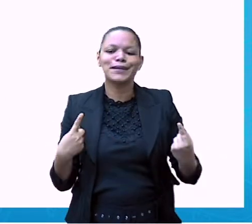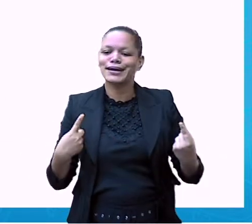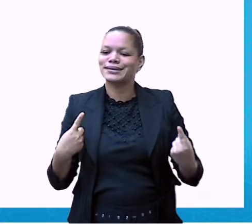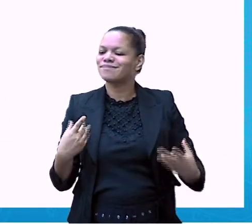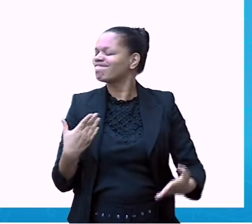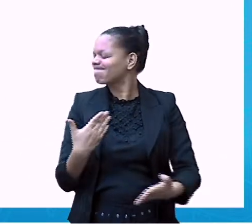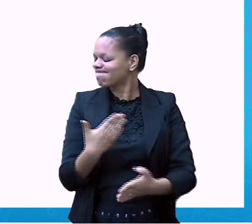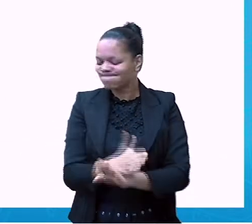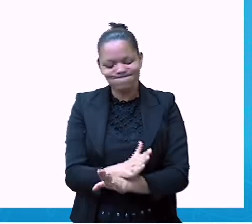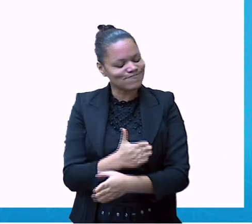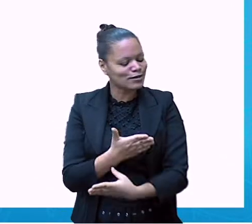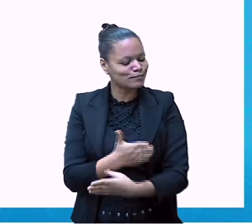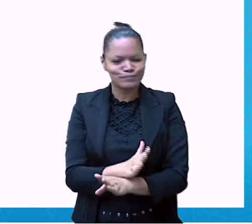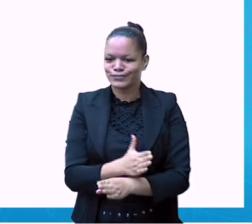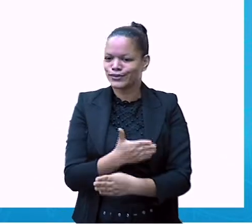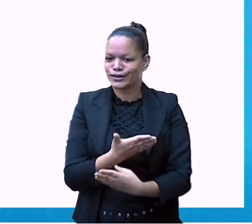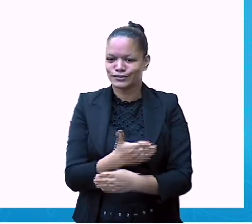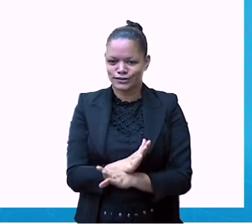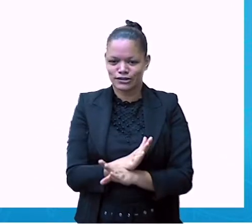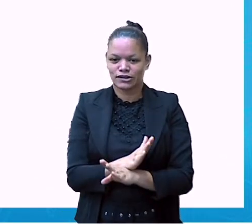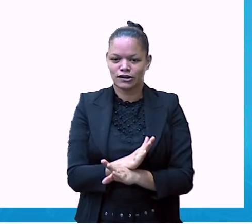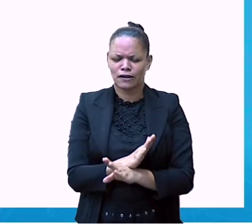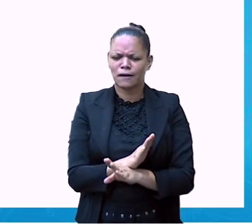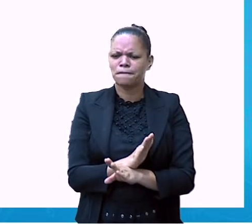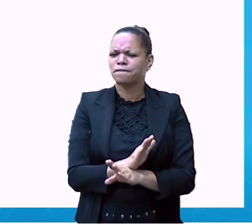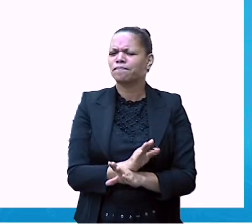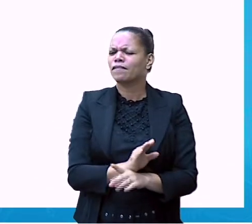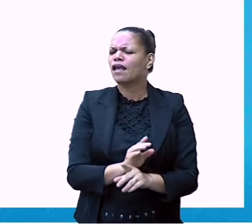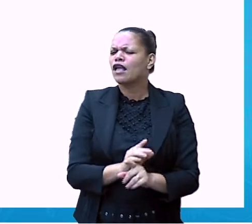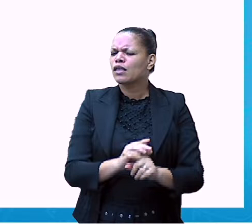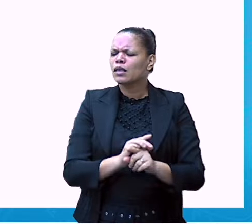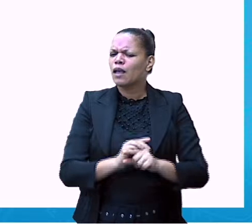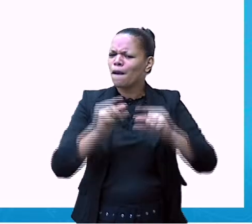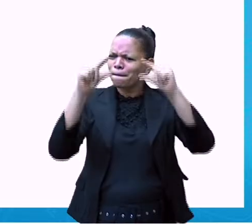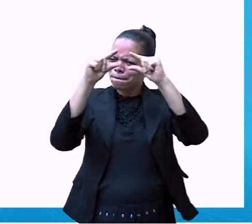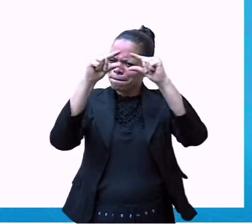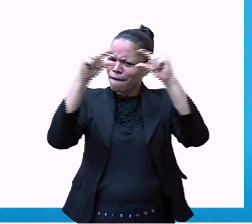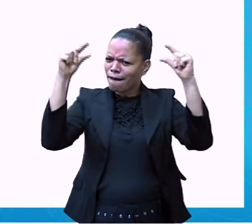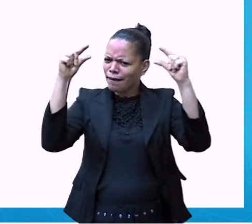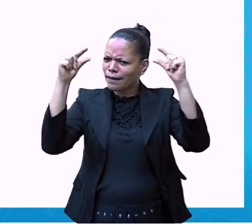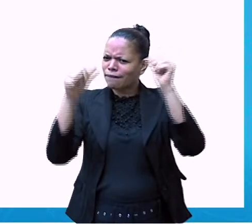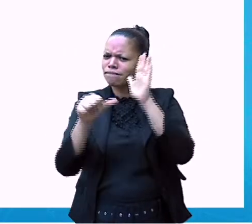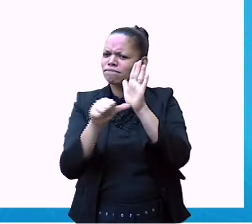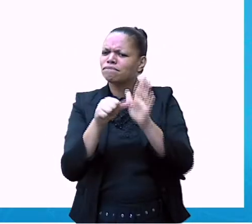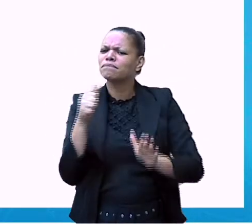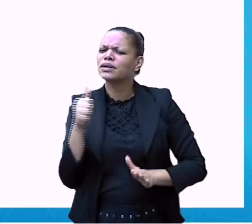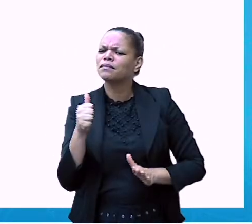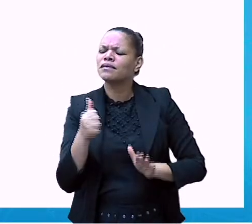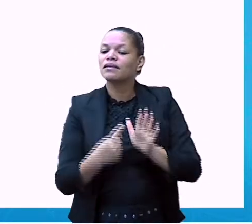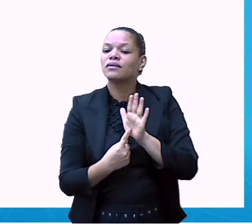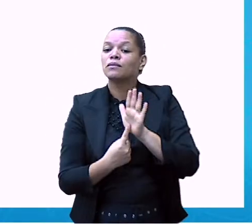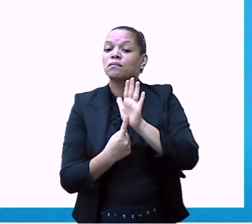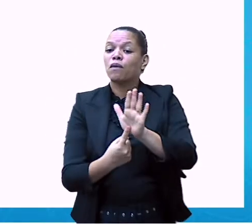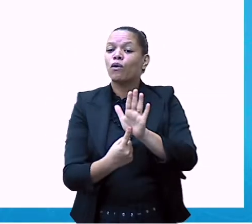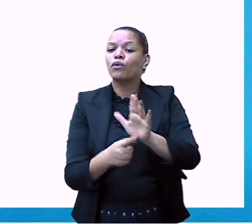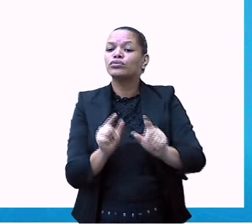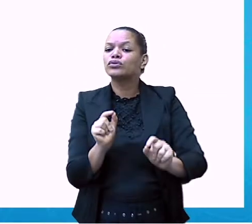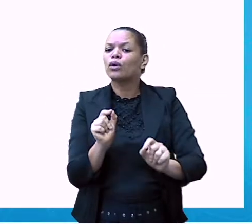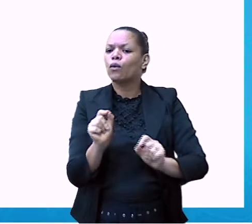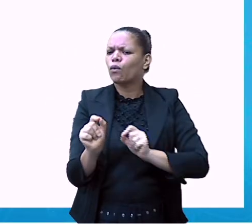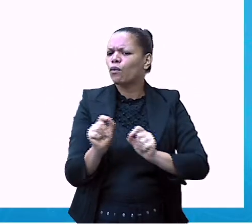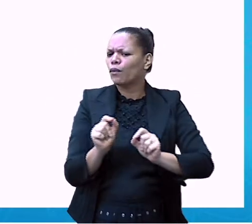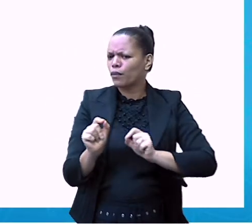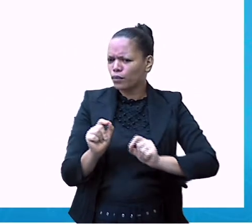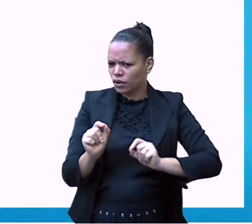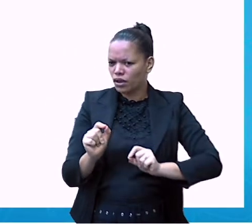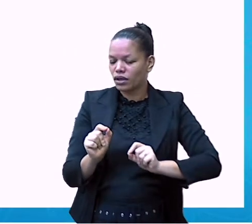a informação que nós tivemos aí do ano de 2006, um avanço